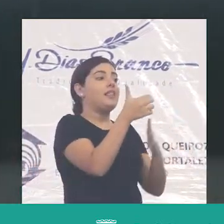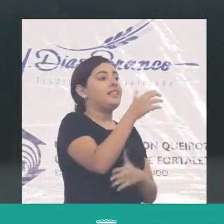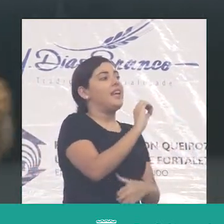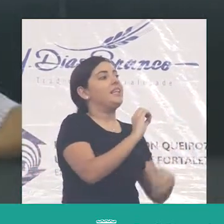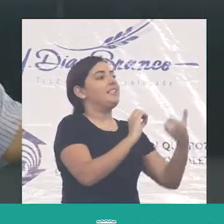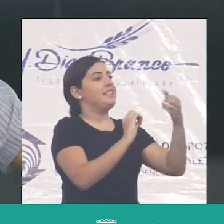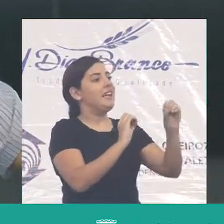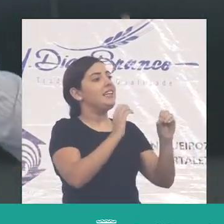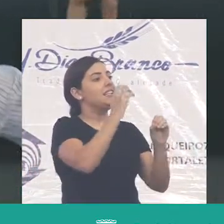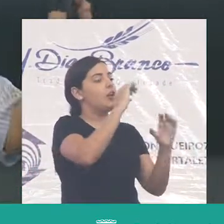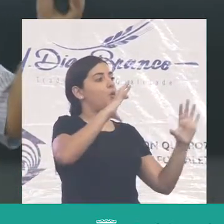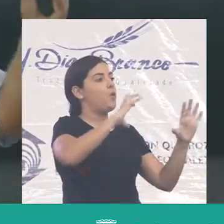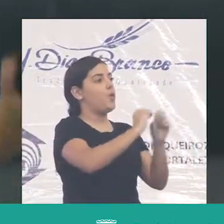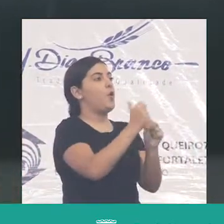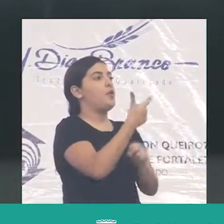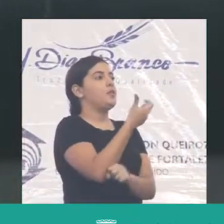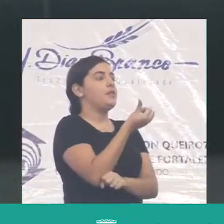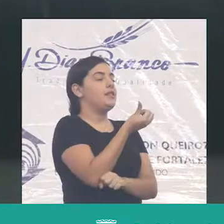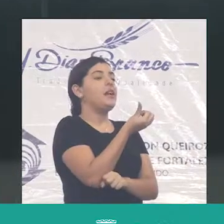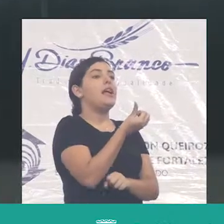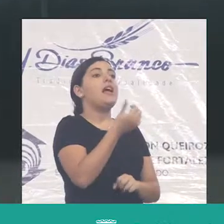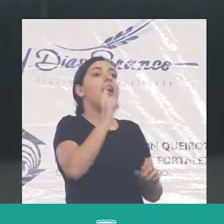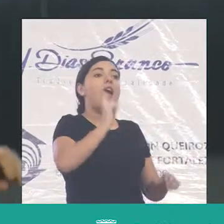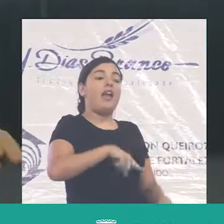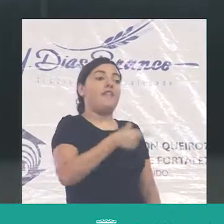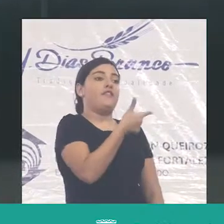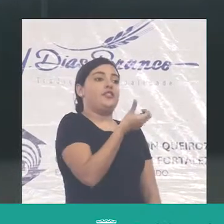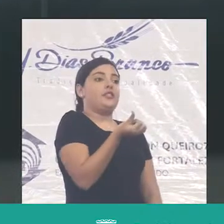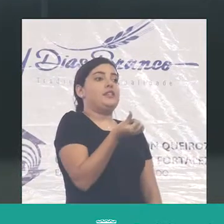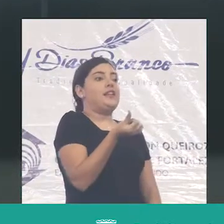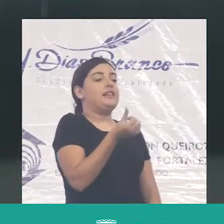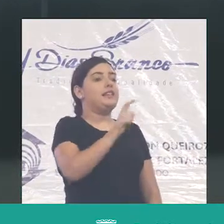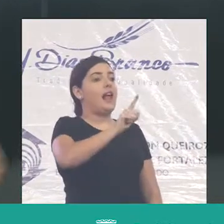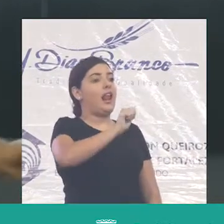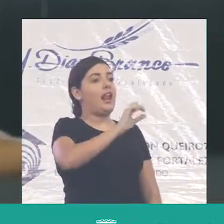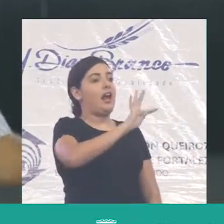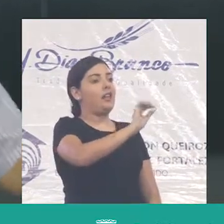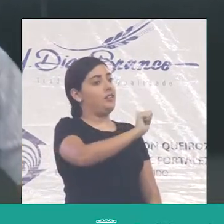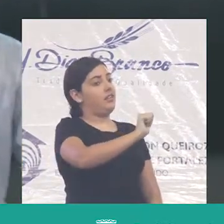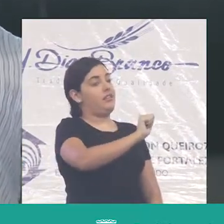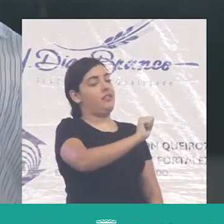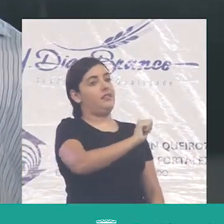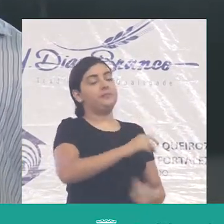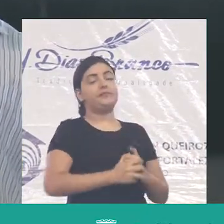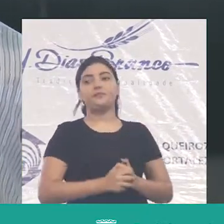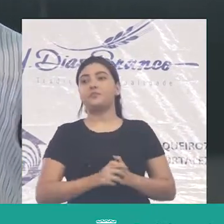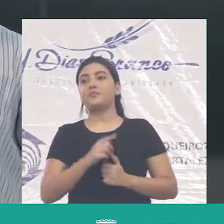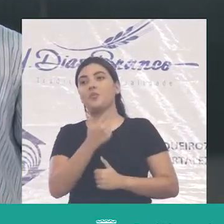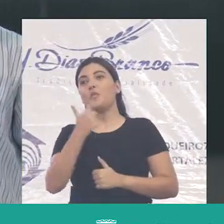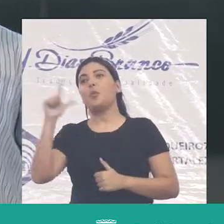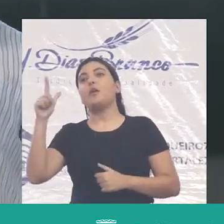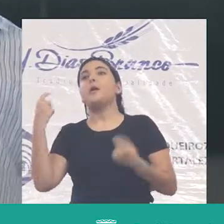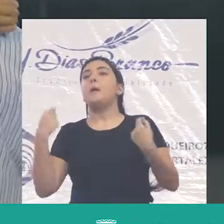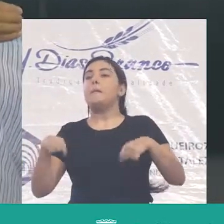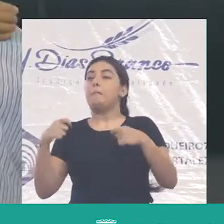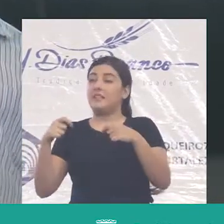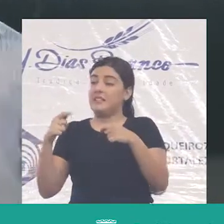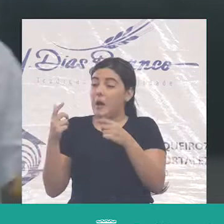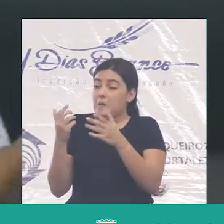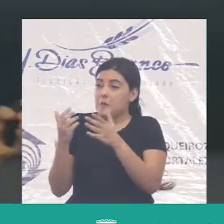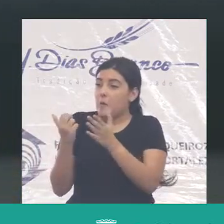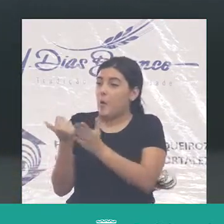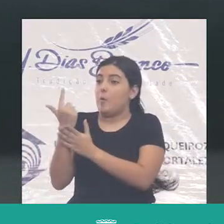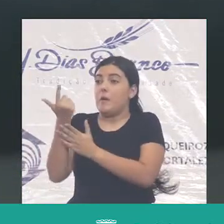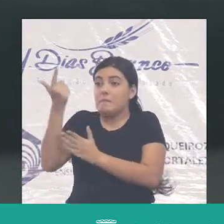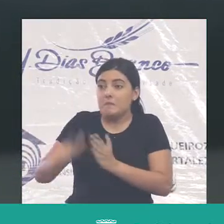10, 260 são 26 latas exatas. No outro não, eu vou acabar tendo que comprar um pouquinho a mais para